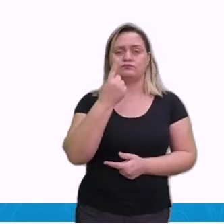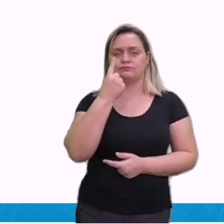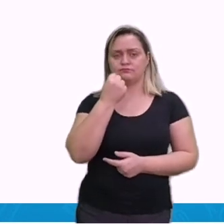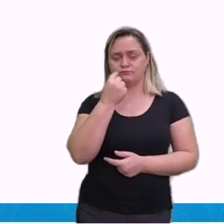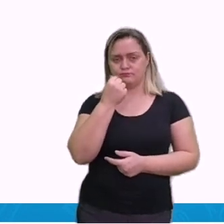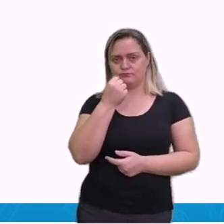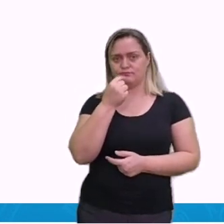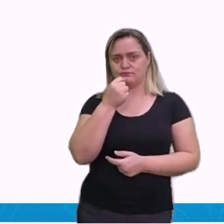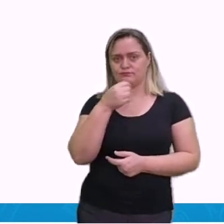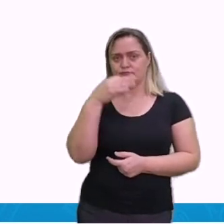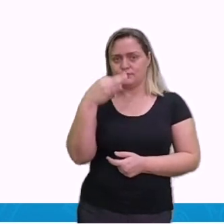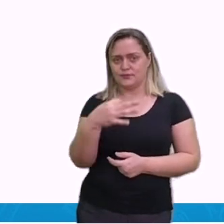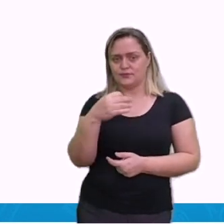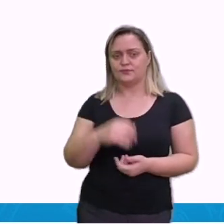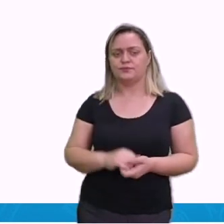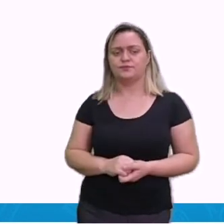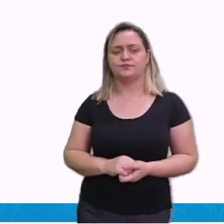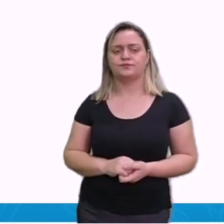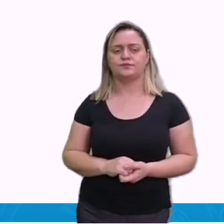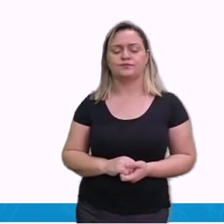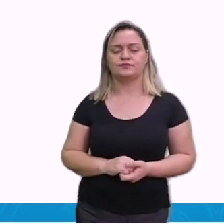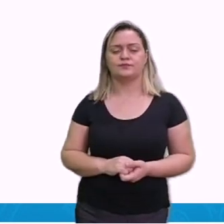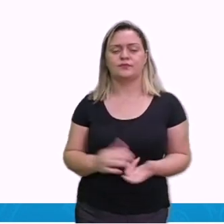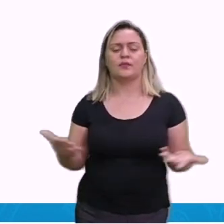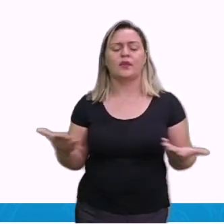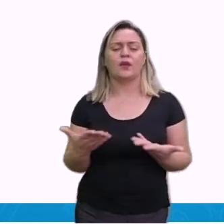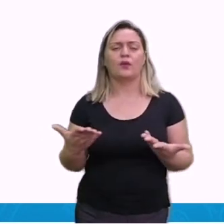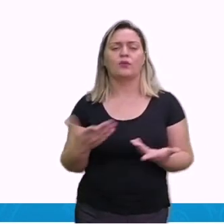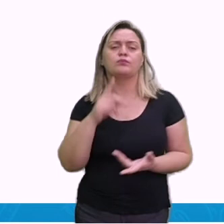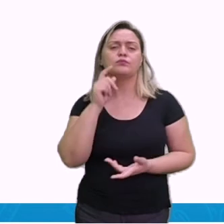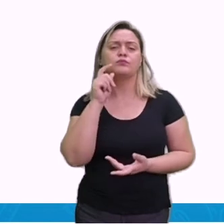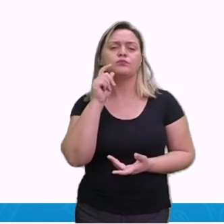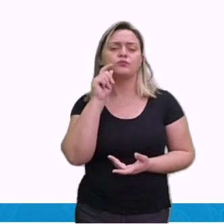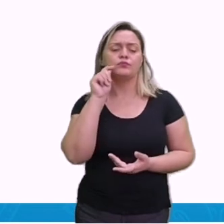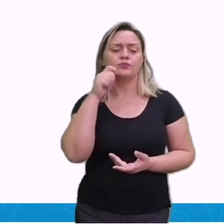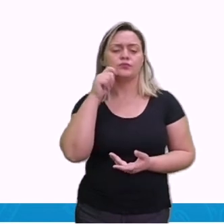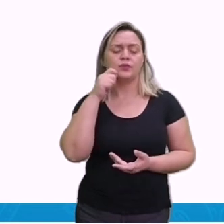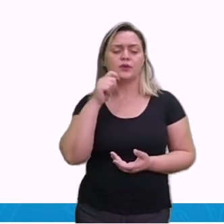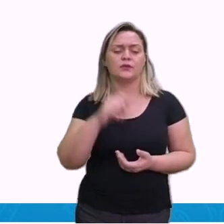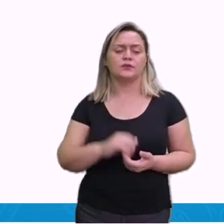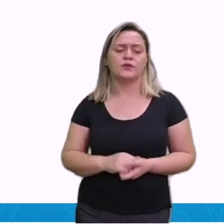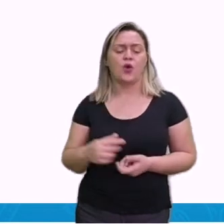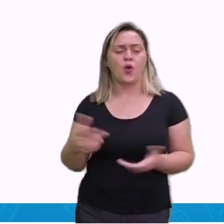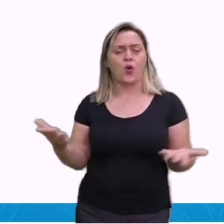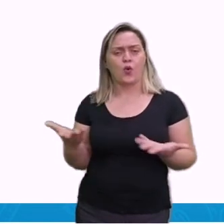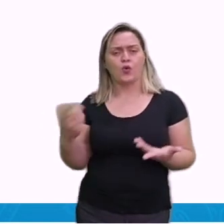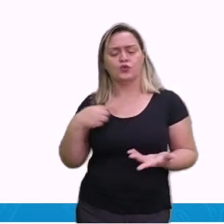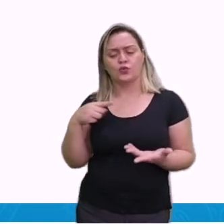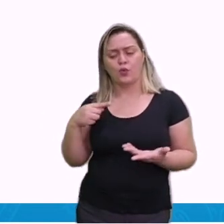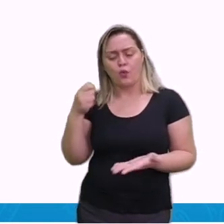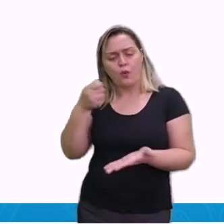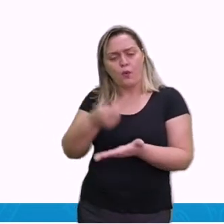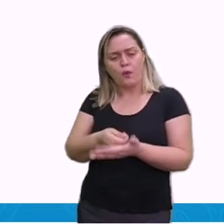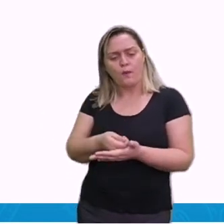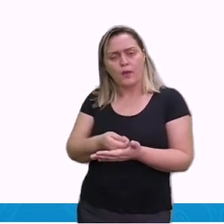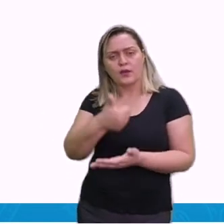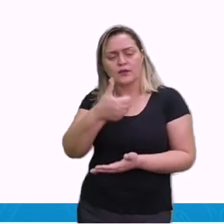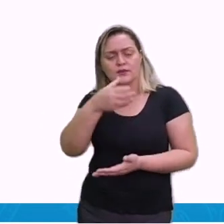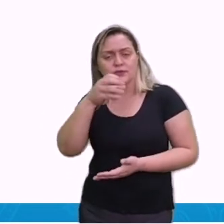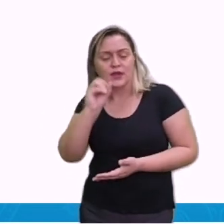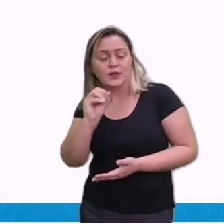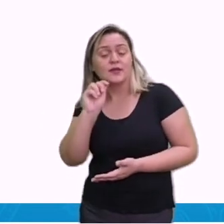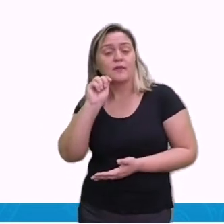imagem? Então, eu vou colocar no plural ou no singular? No singular, porque é somente um objeto. Então,